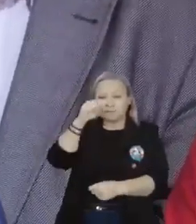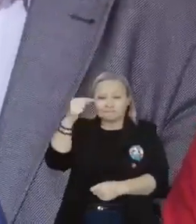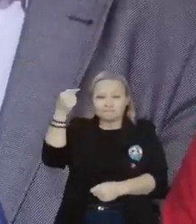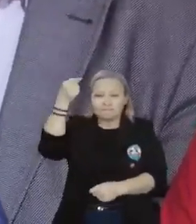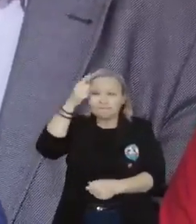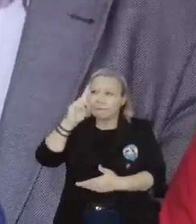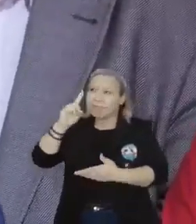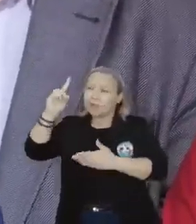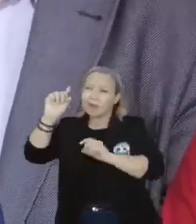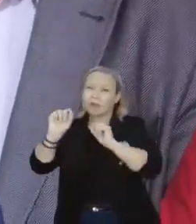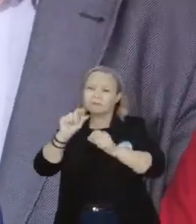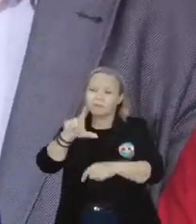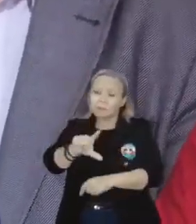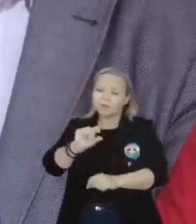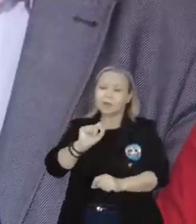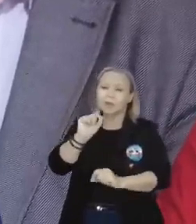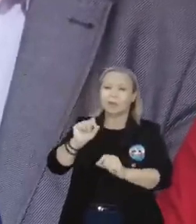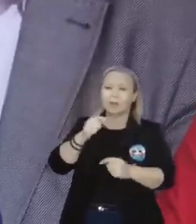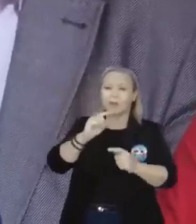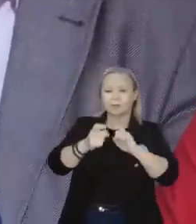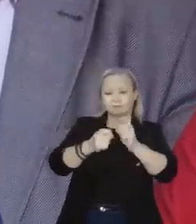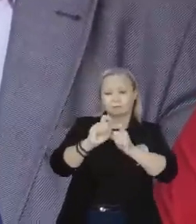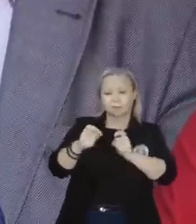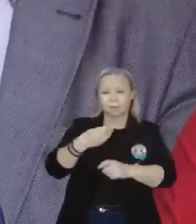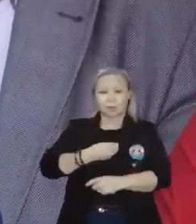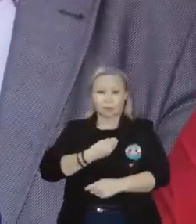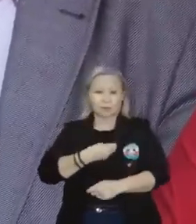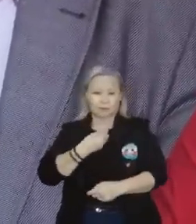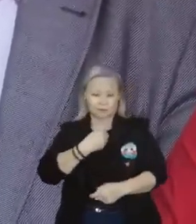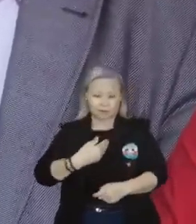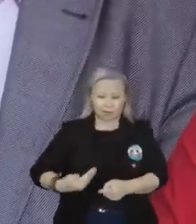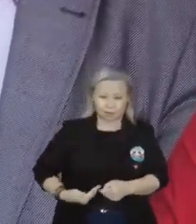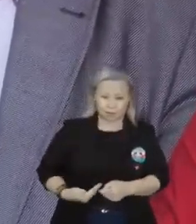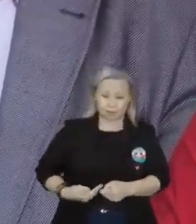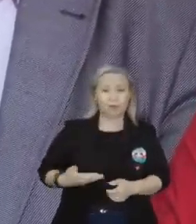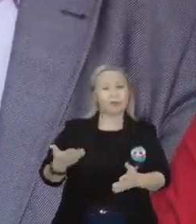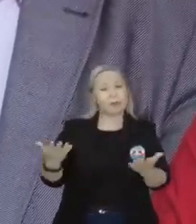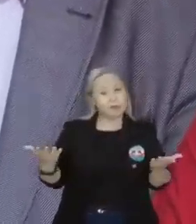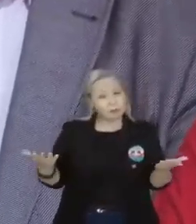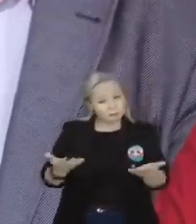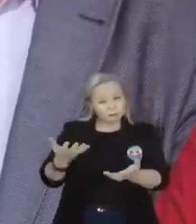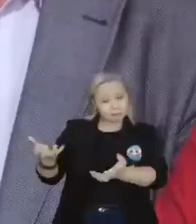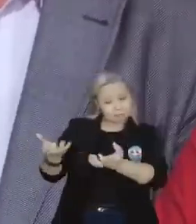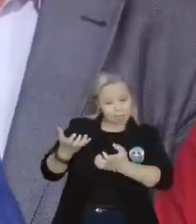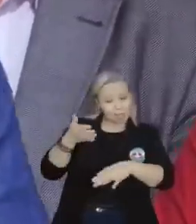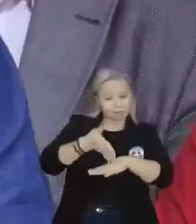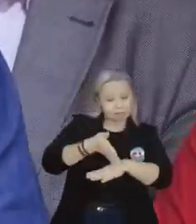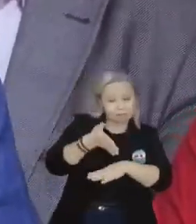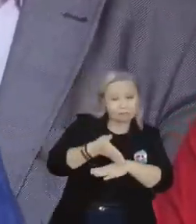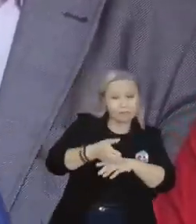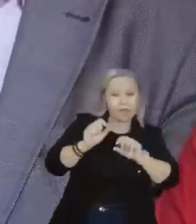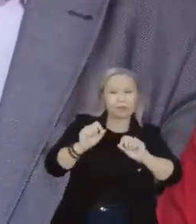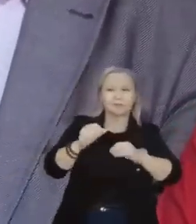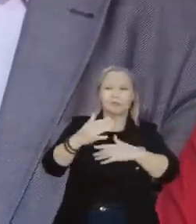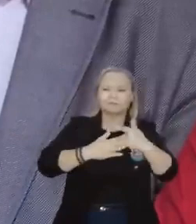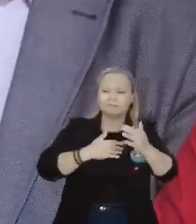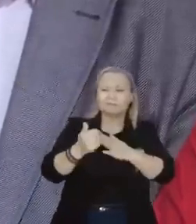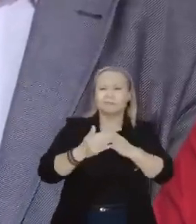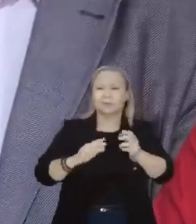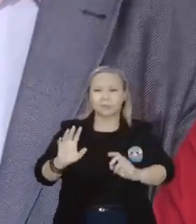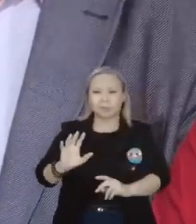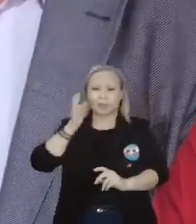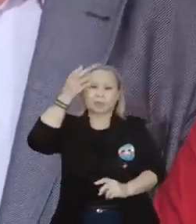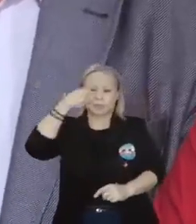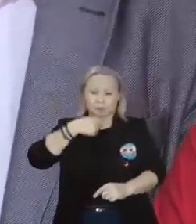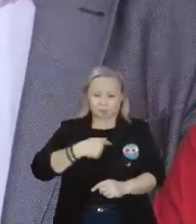vida. Ele quer participar ativamente das decisões do governo. O povo brasileiro